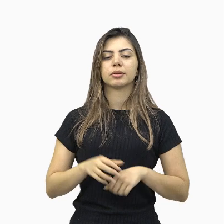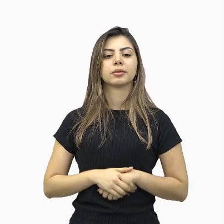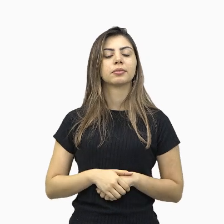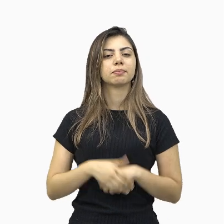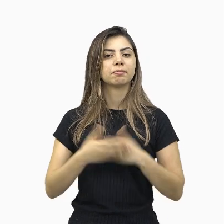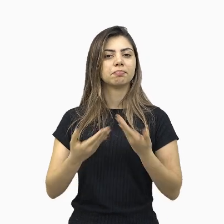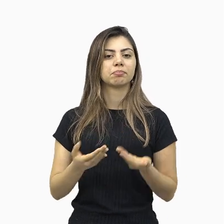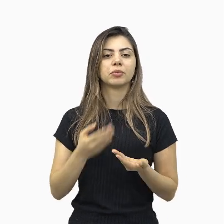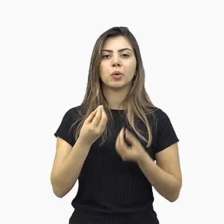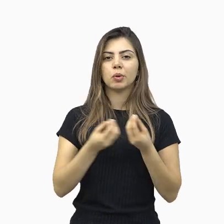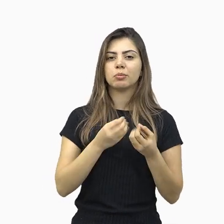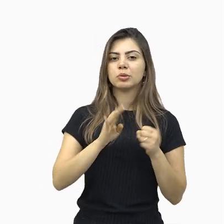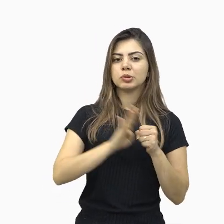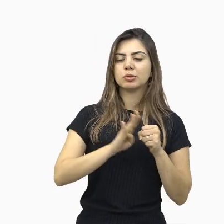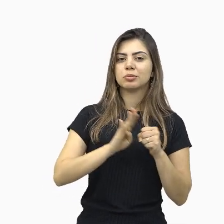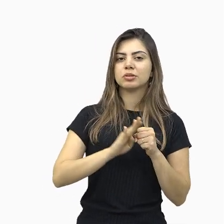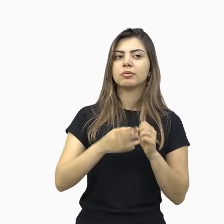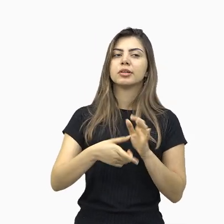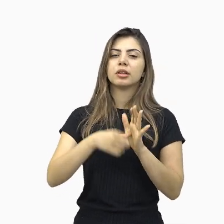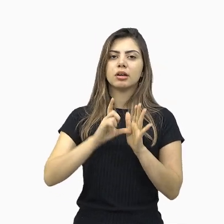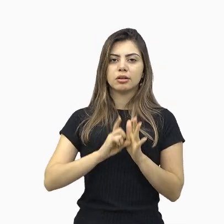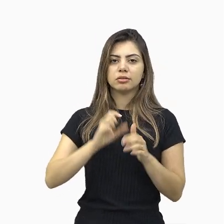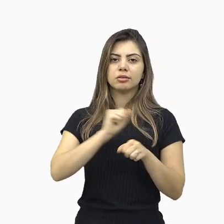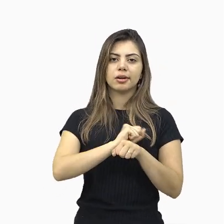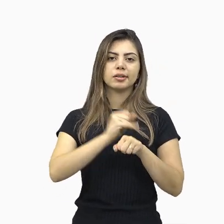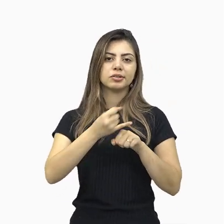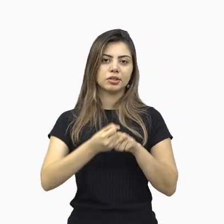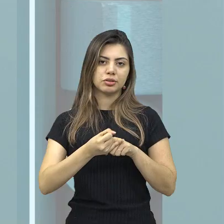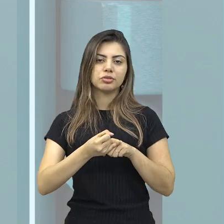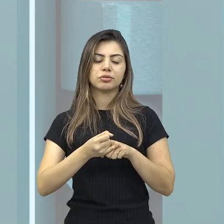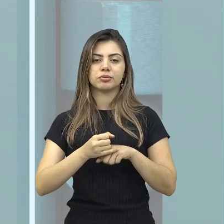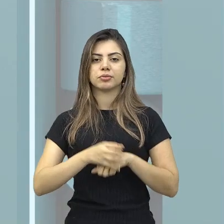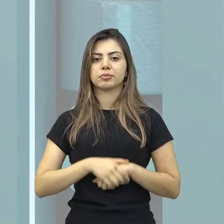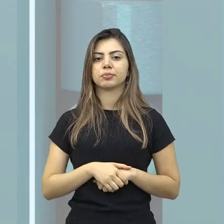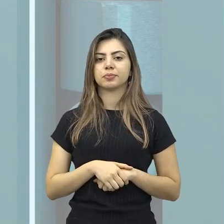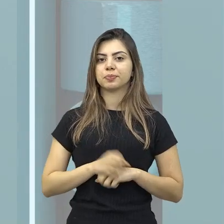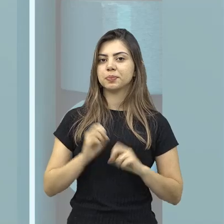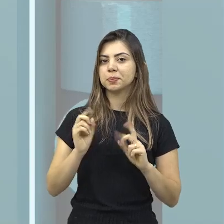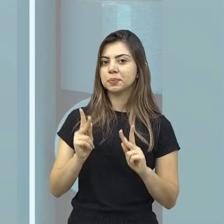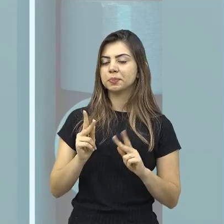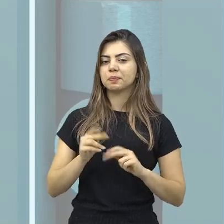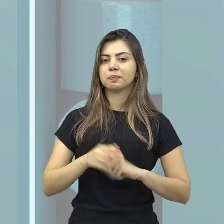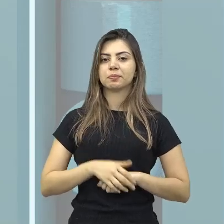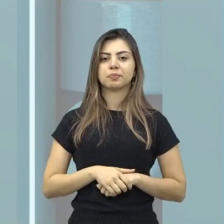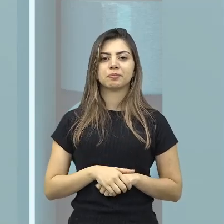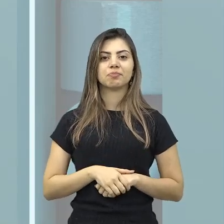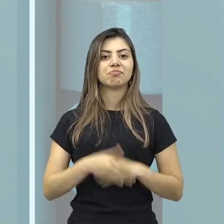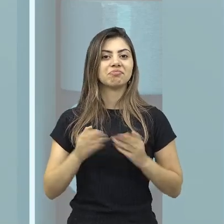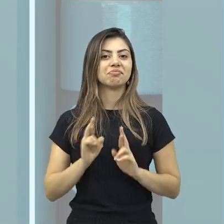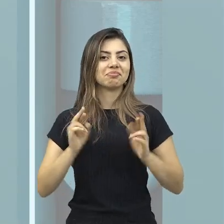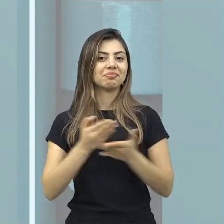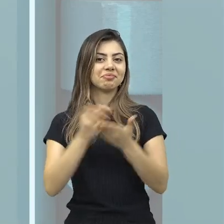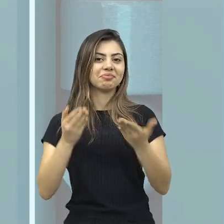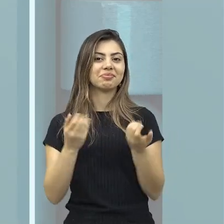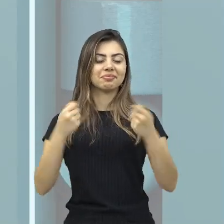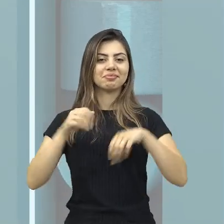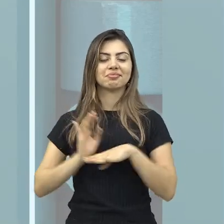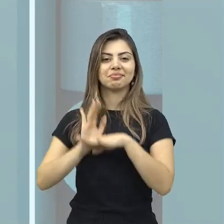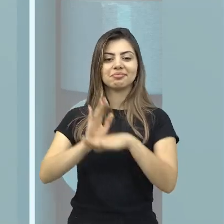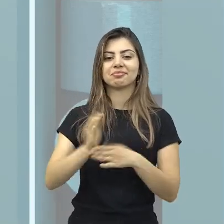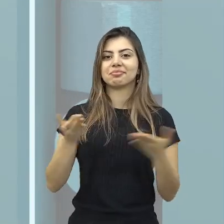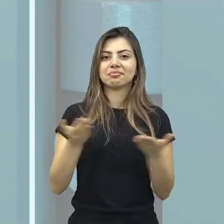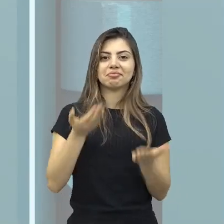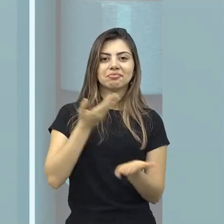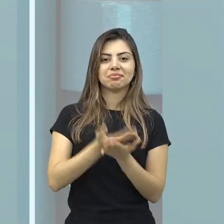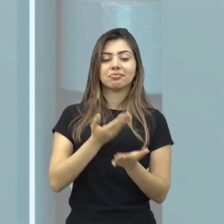o substantivo vem antes do adjetivo, contrariando a regra geral. Tá bom, gente? Espero ter ficado bastante claro aí,